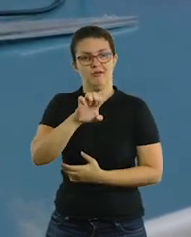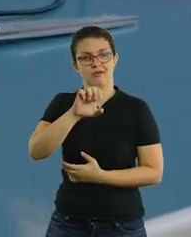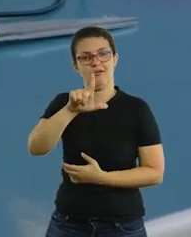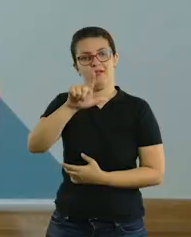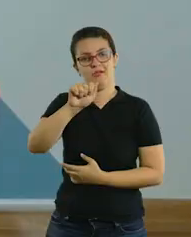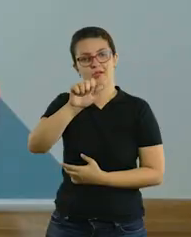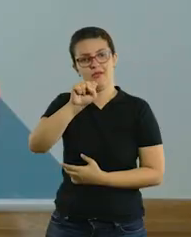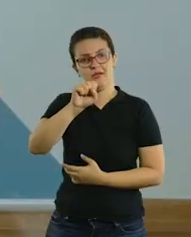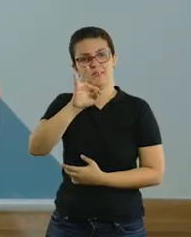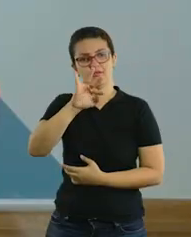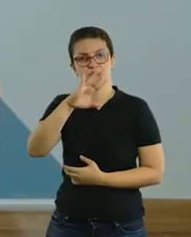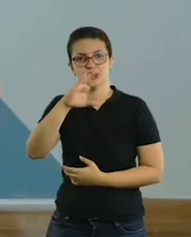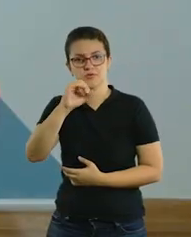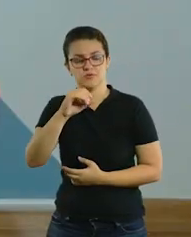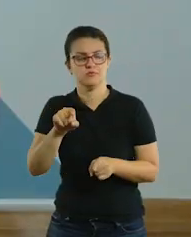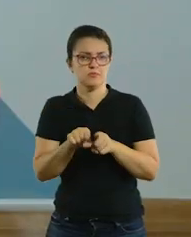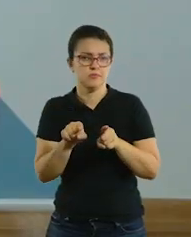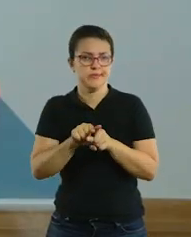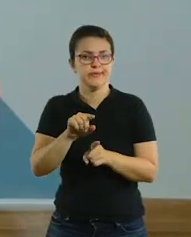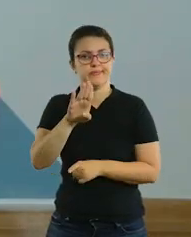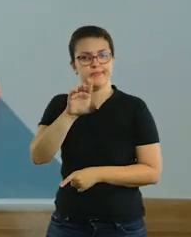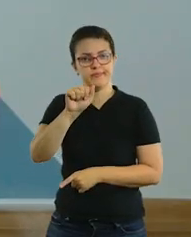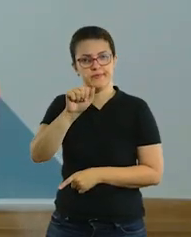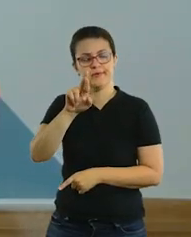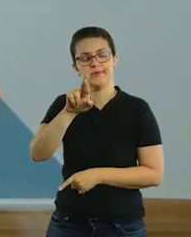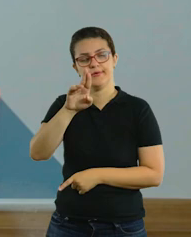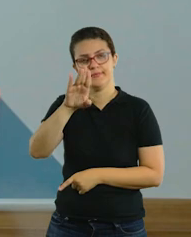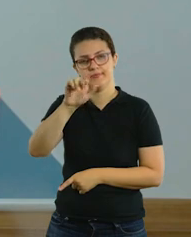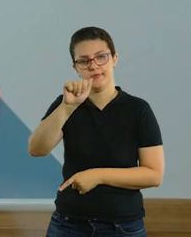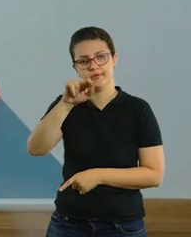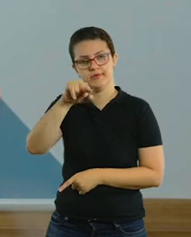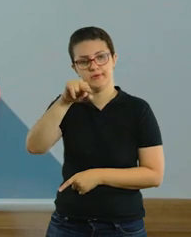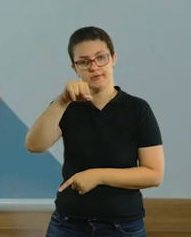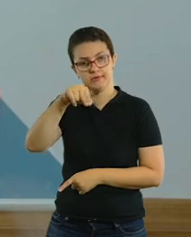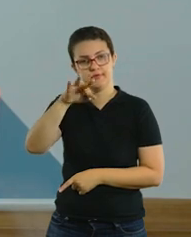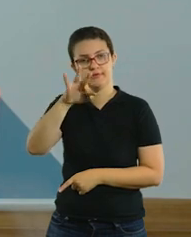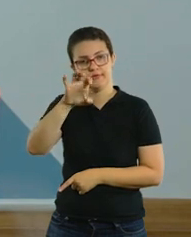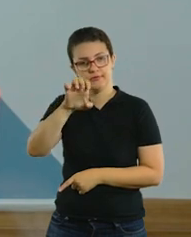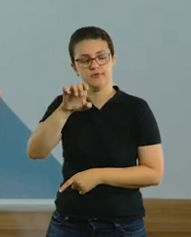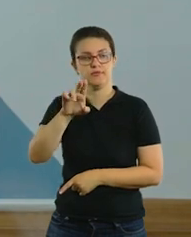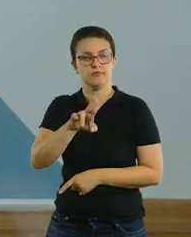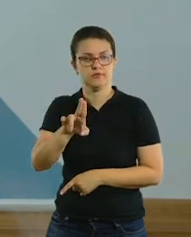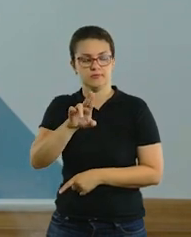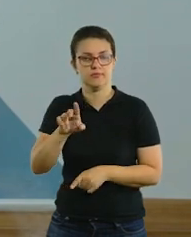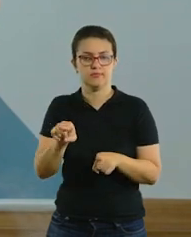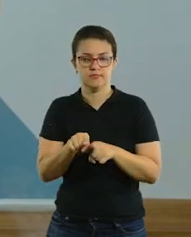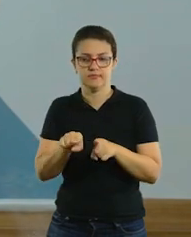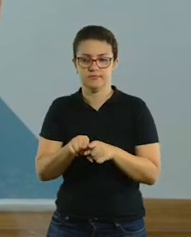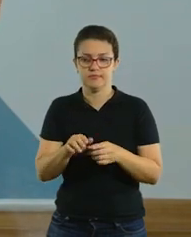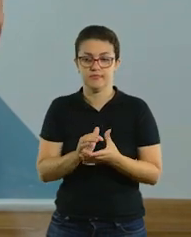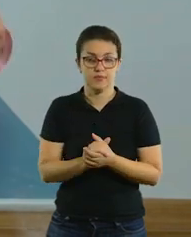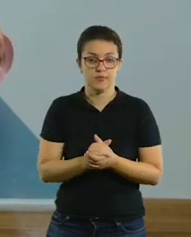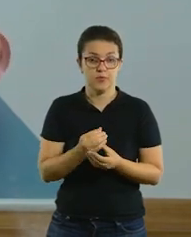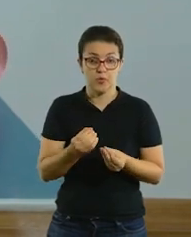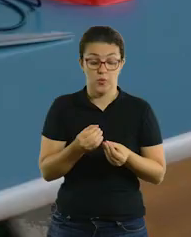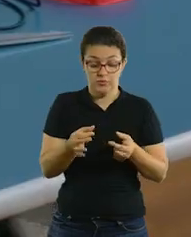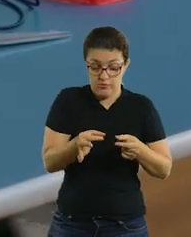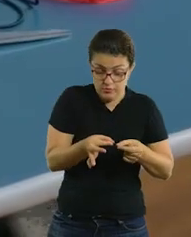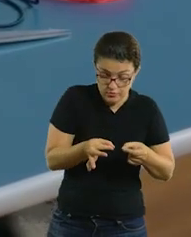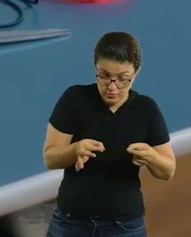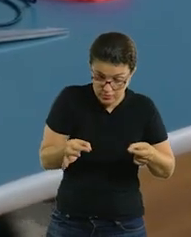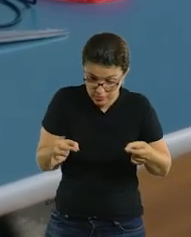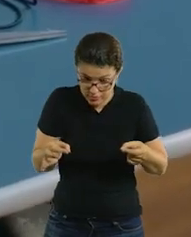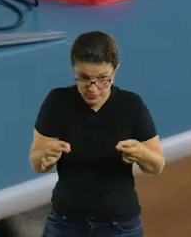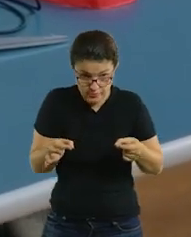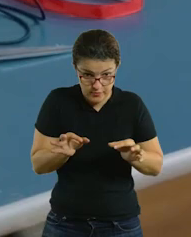fita. Pode usar barbante também. Vocês vão, em cima da fita, vocês vão pôr